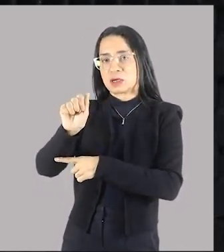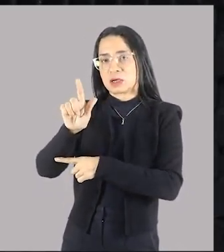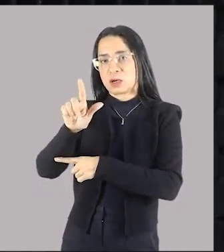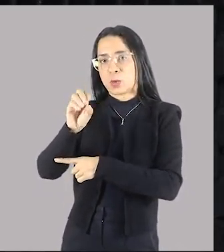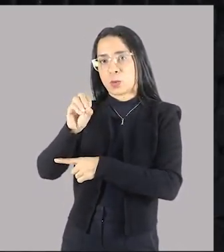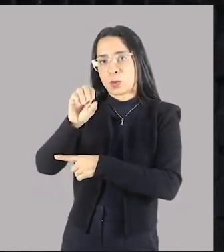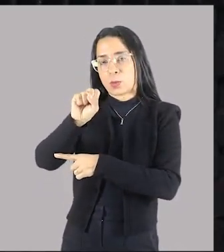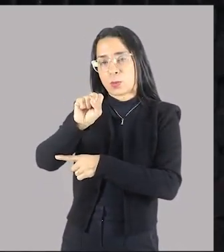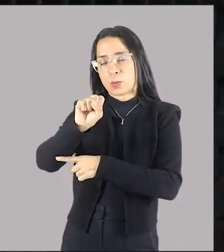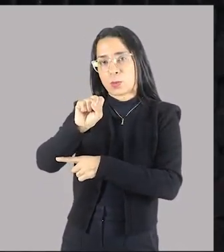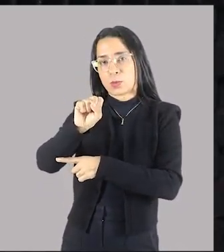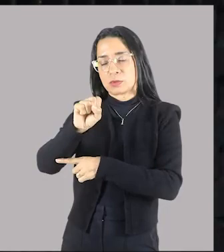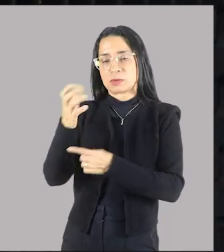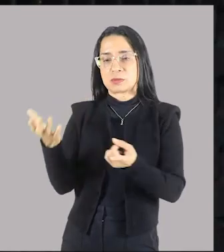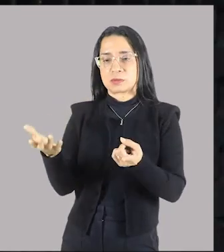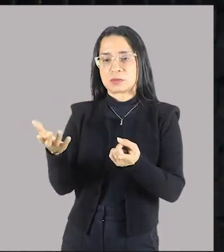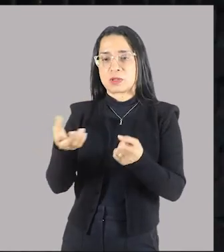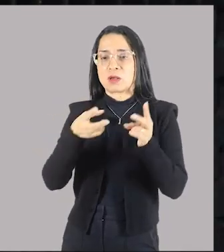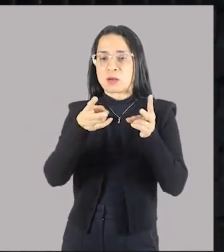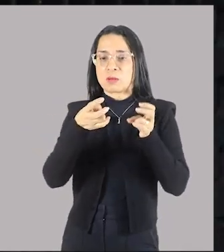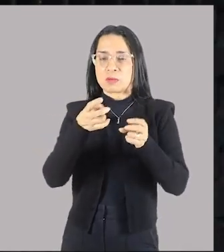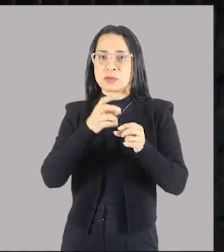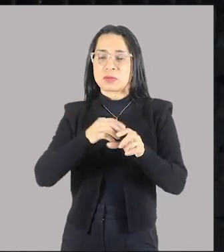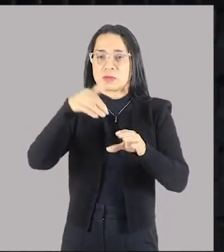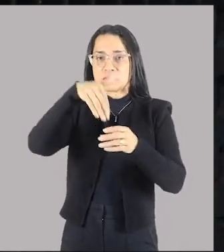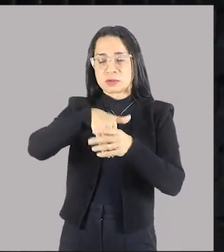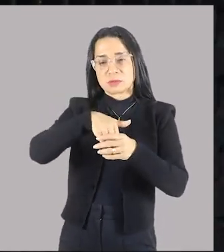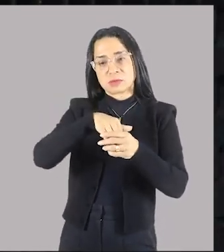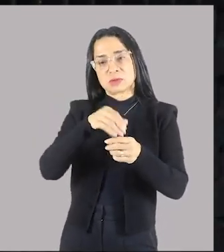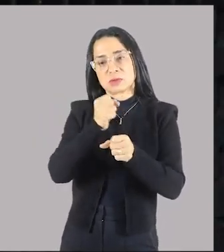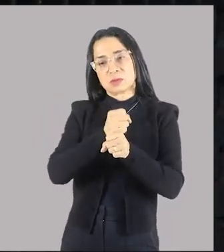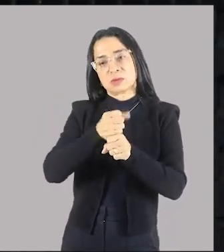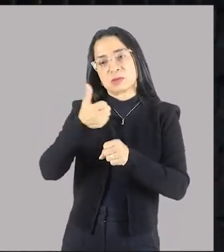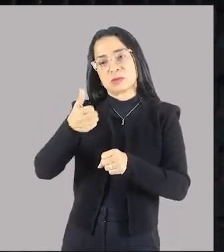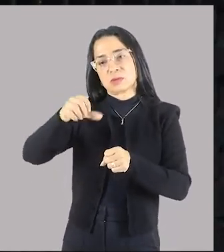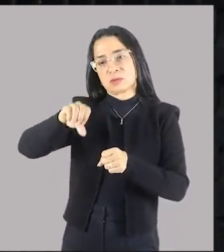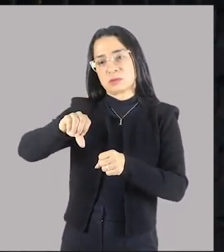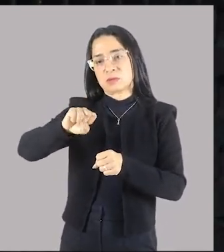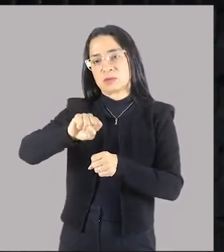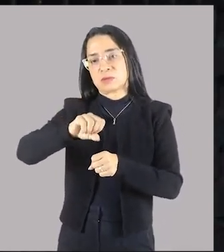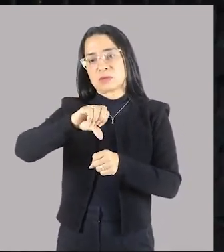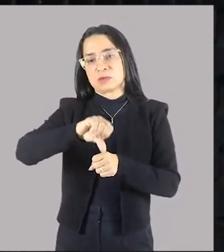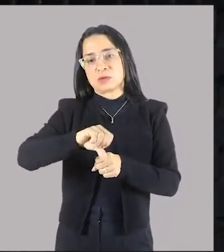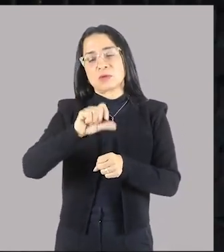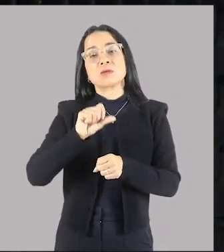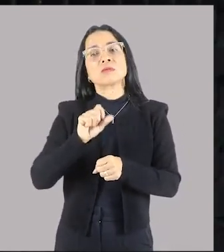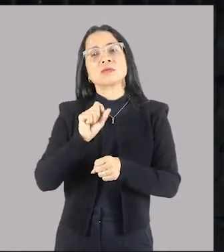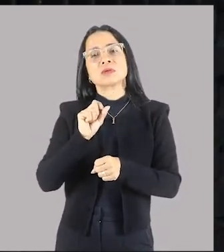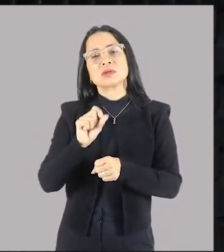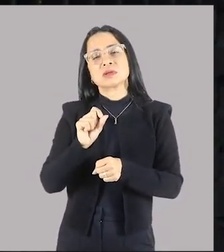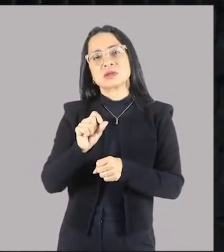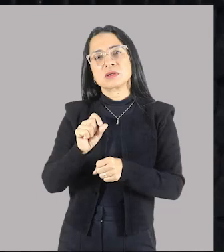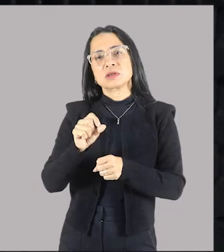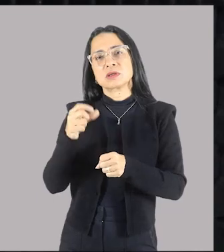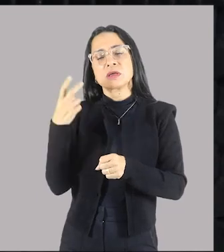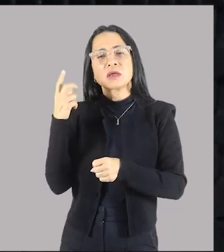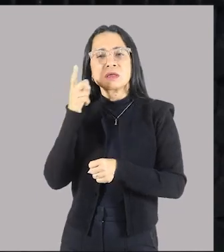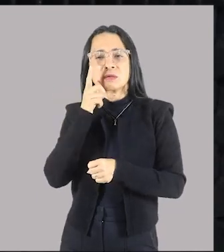nas eleições de 89, quem se sai vitorioso? Fernando Collor de